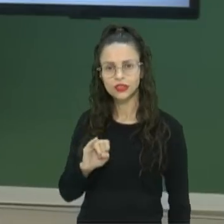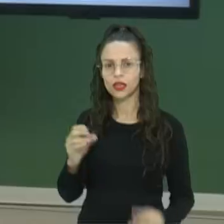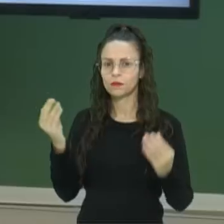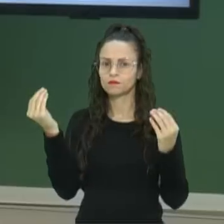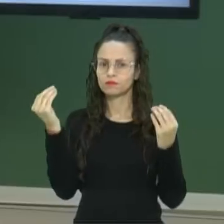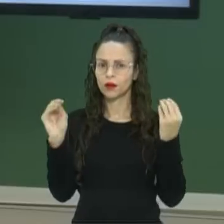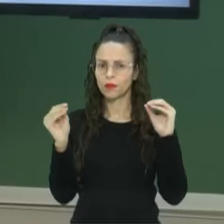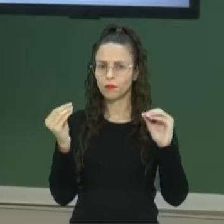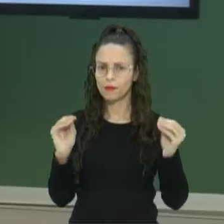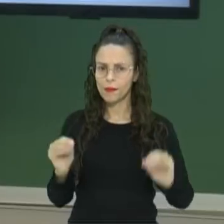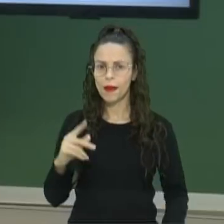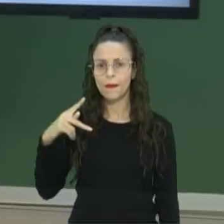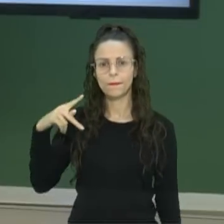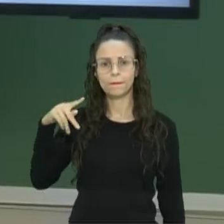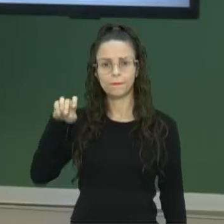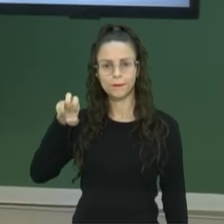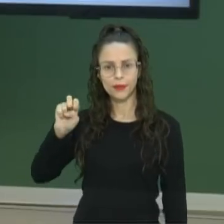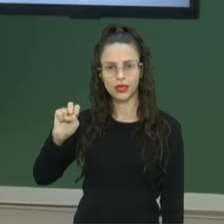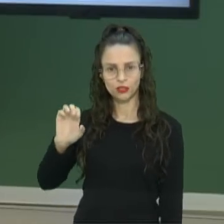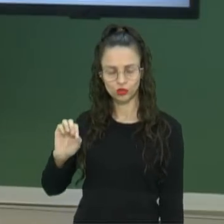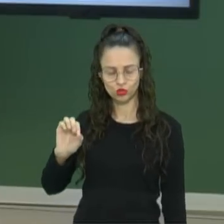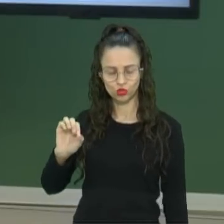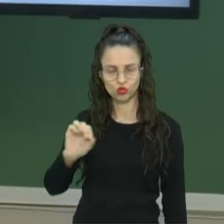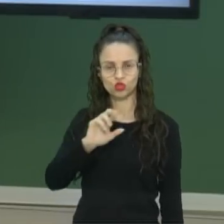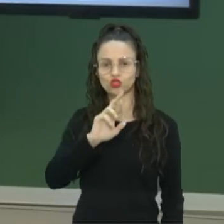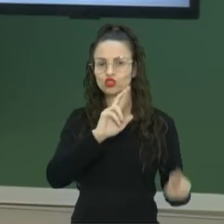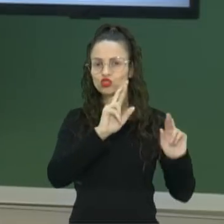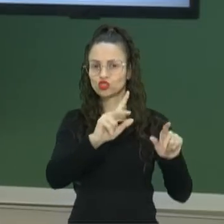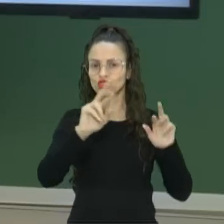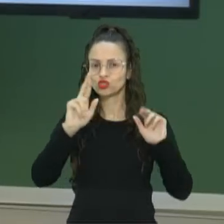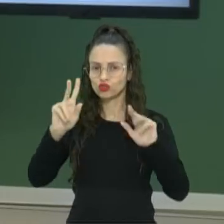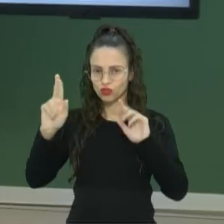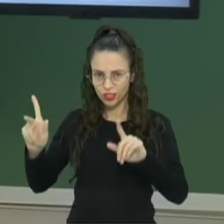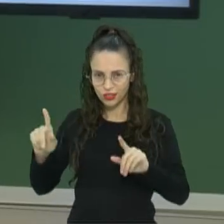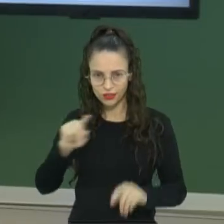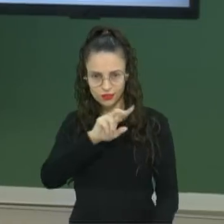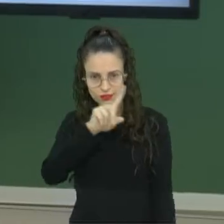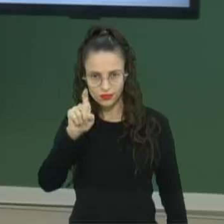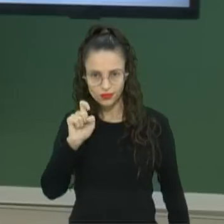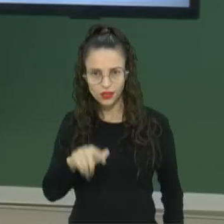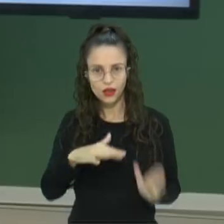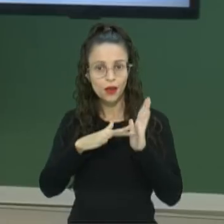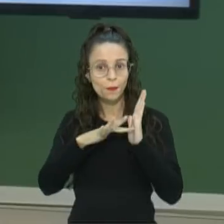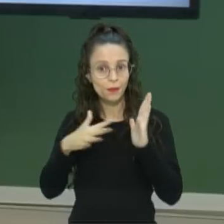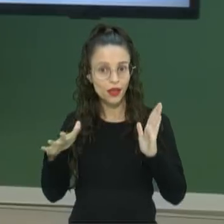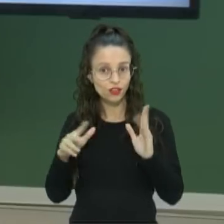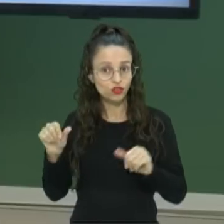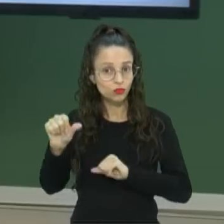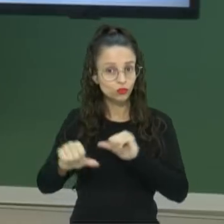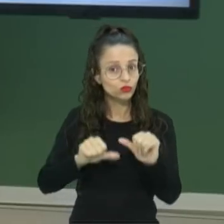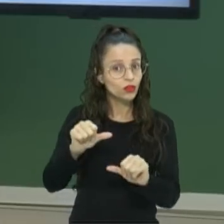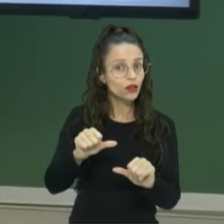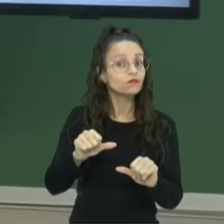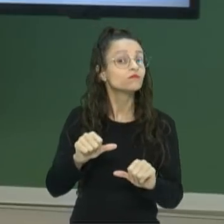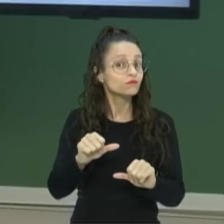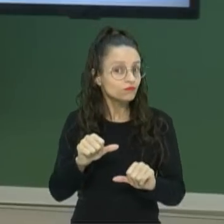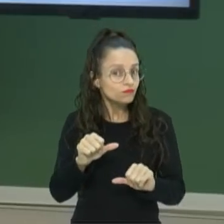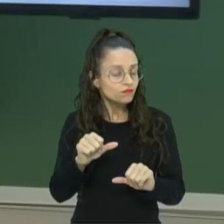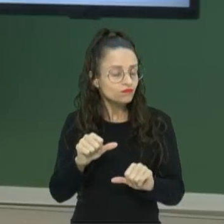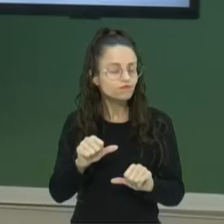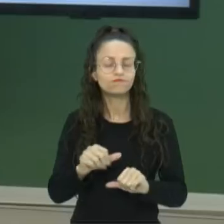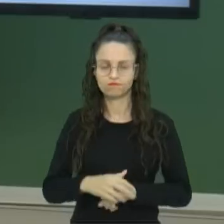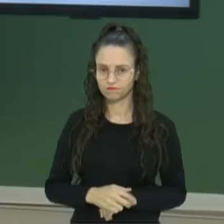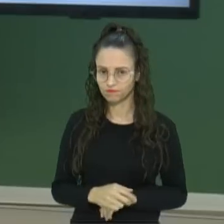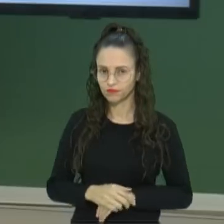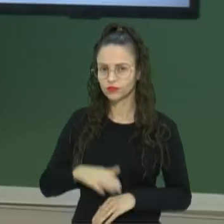pesos diferentes para esses valores ali de cima, será que essa média vai mudar? Hein?